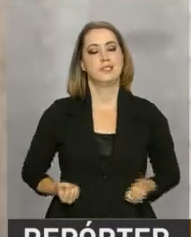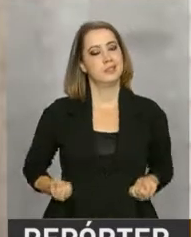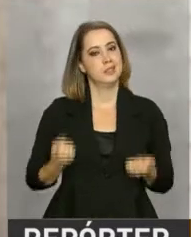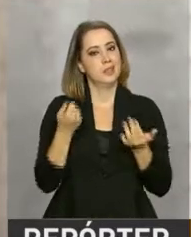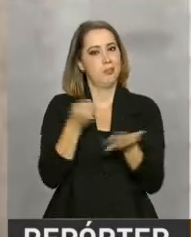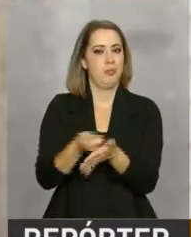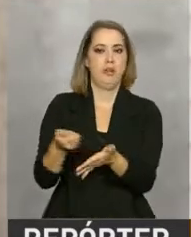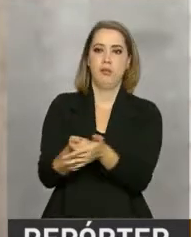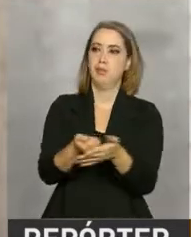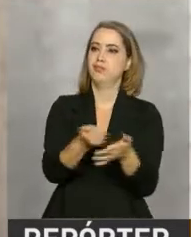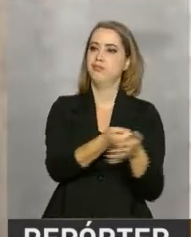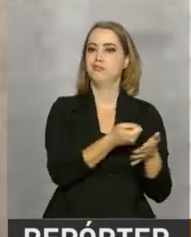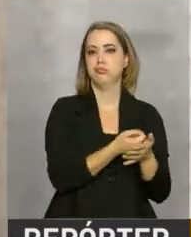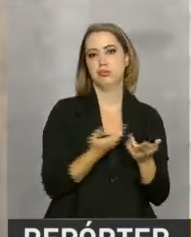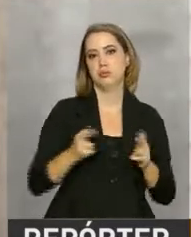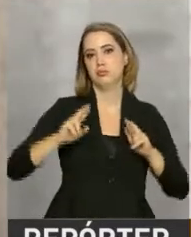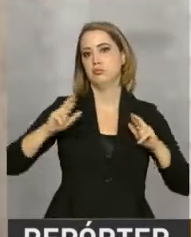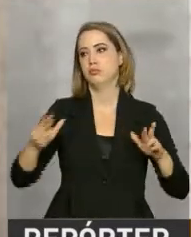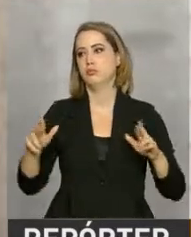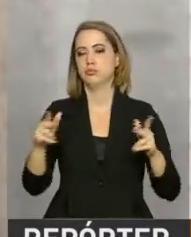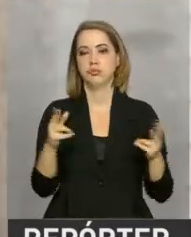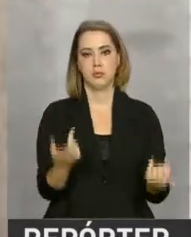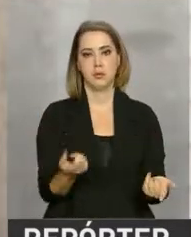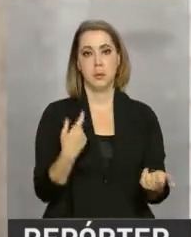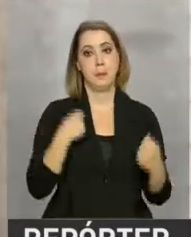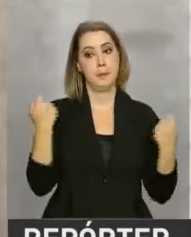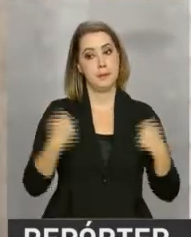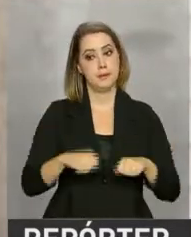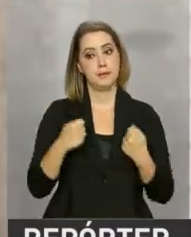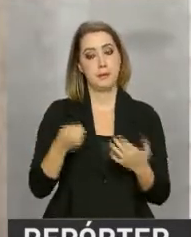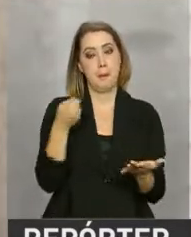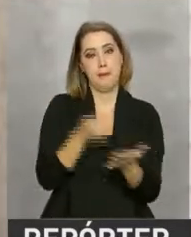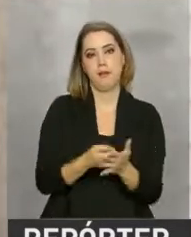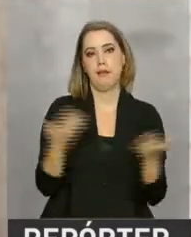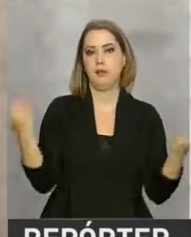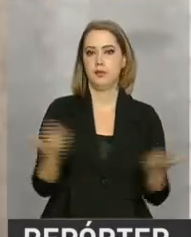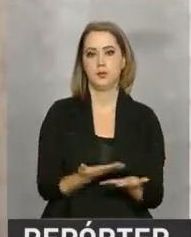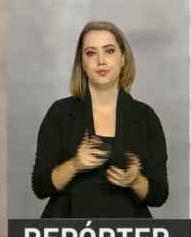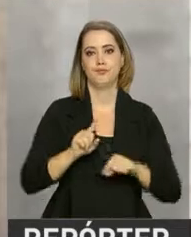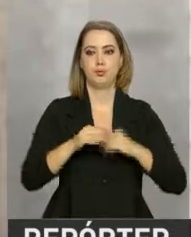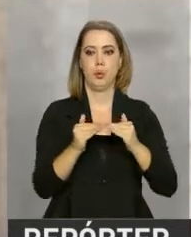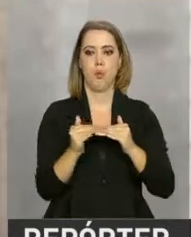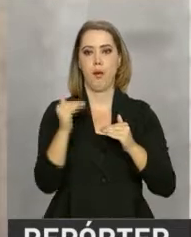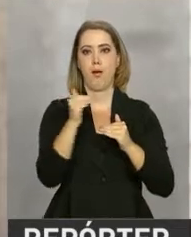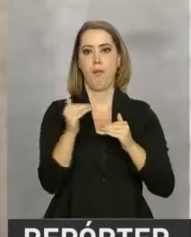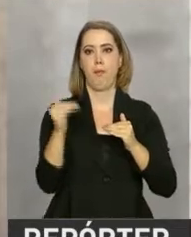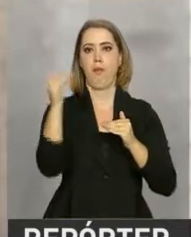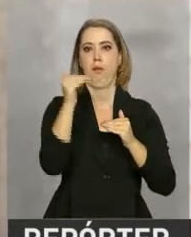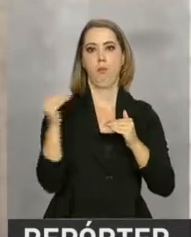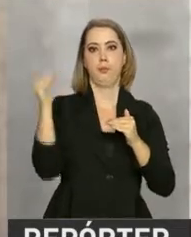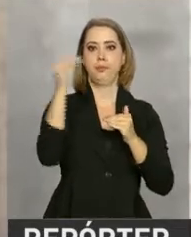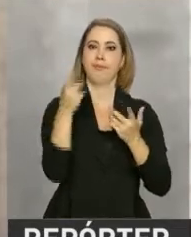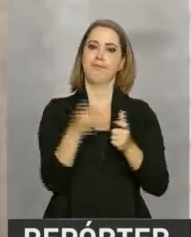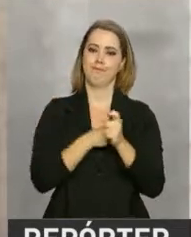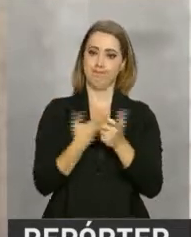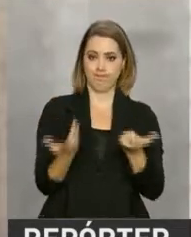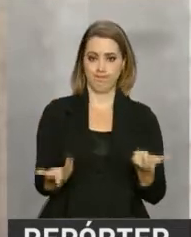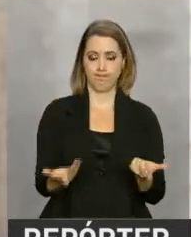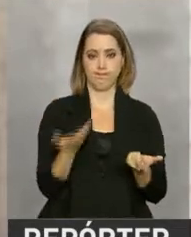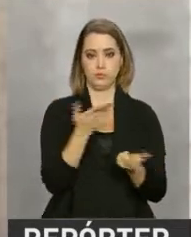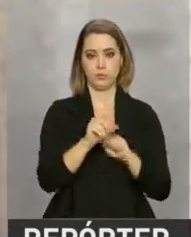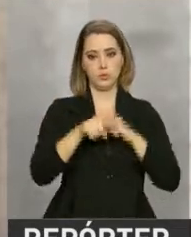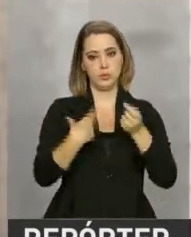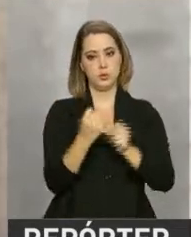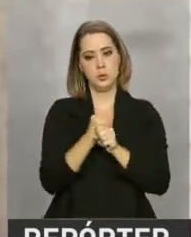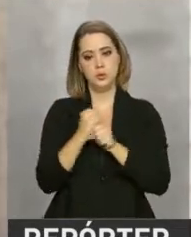precisa fazer e se você não quitaram suas dívidas agora muito provavelmente a sua dívida aumentar no início do próximo ano no início